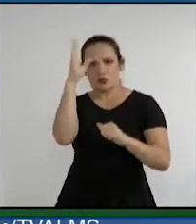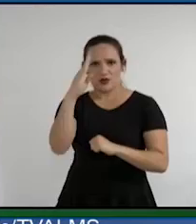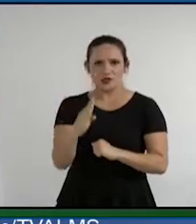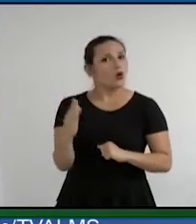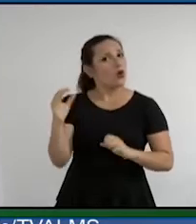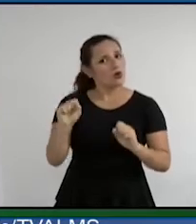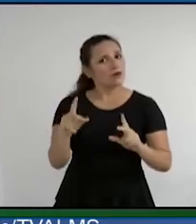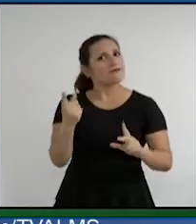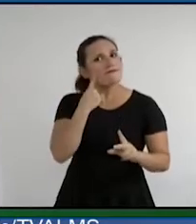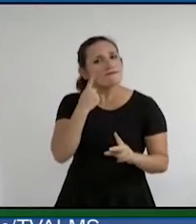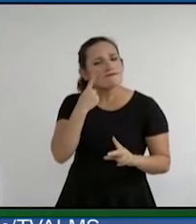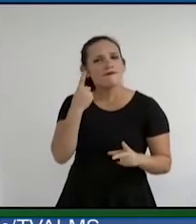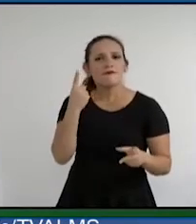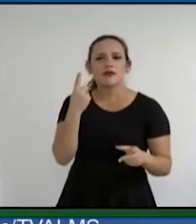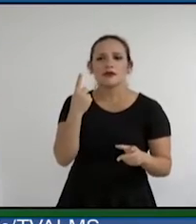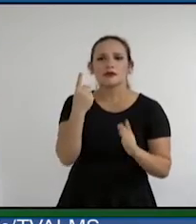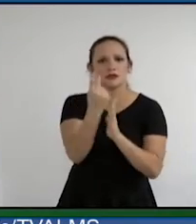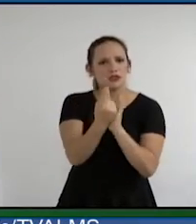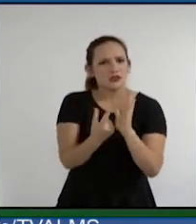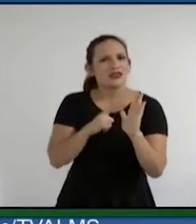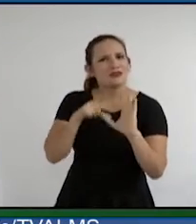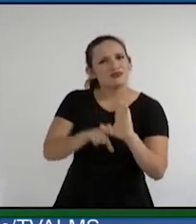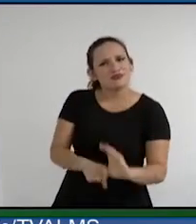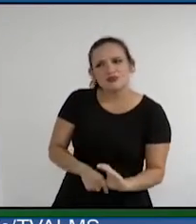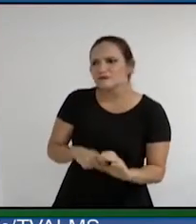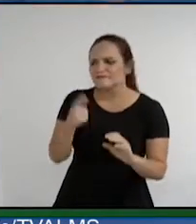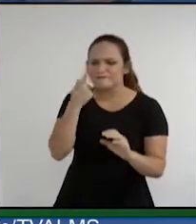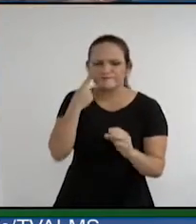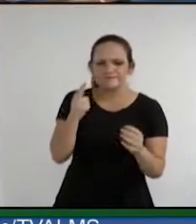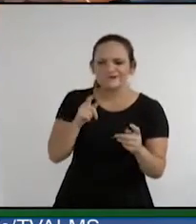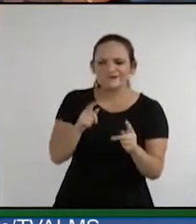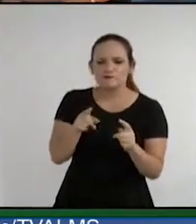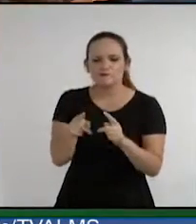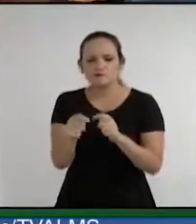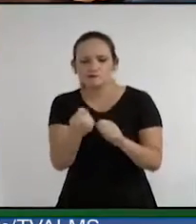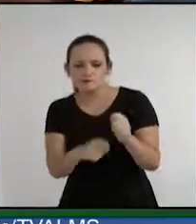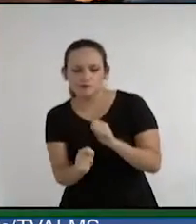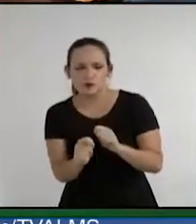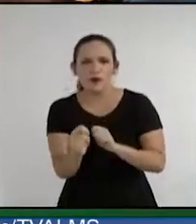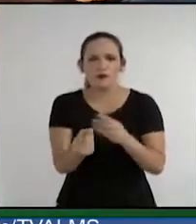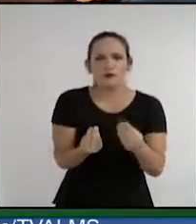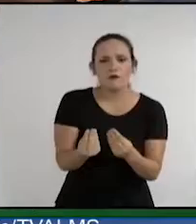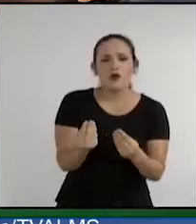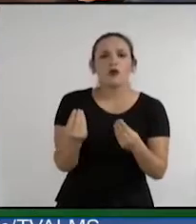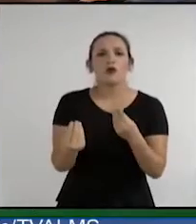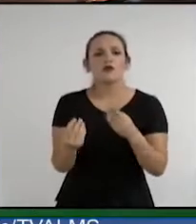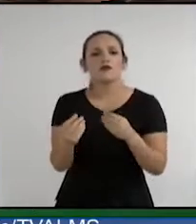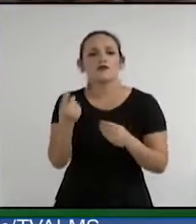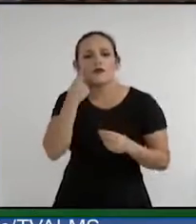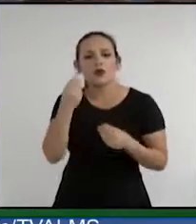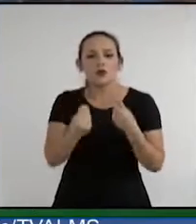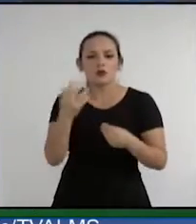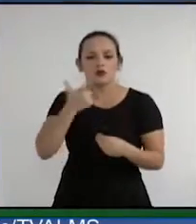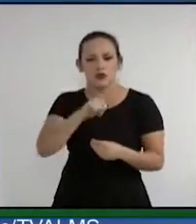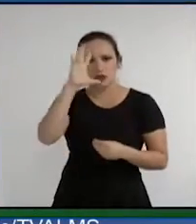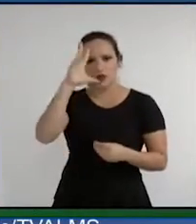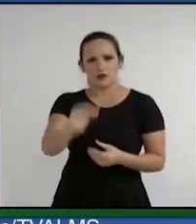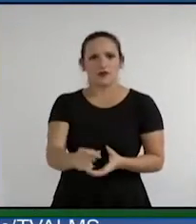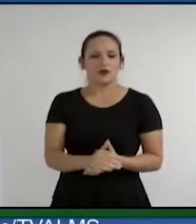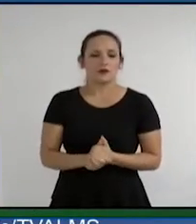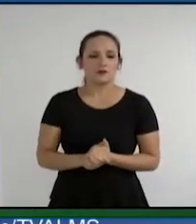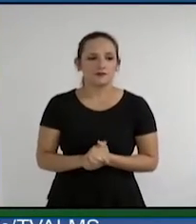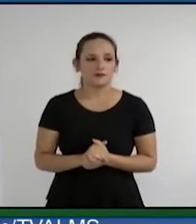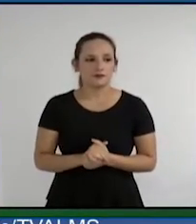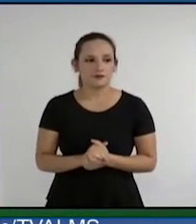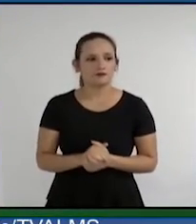refaz. Refaz. Não tem que ficar aqui passando pires, pedindo não. Se foi aprovado por essa casa,